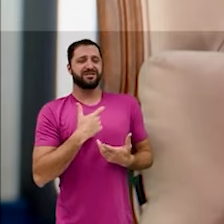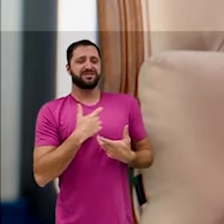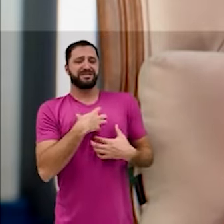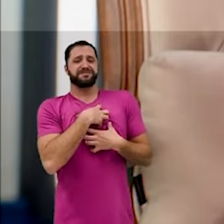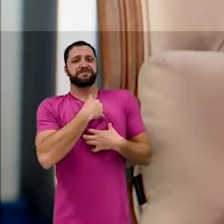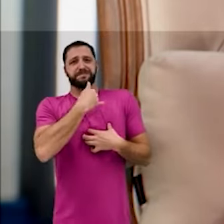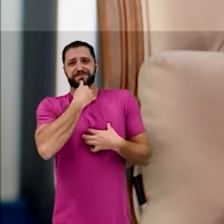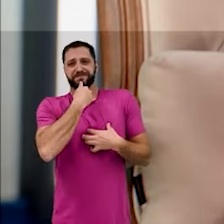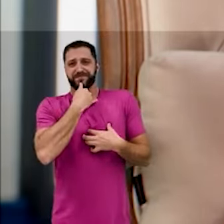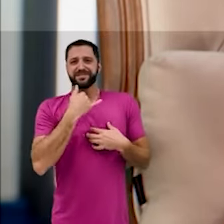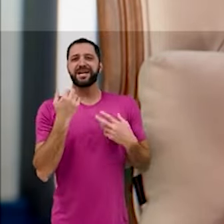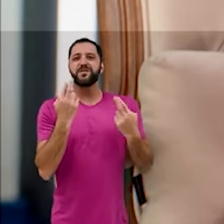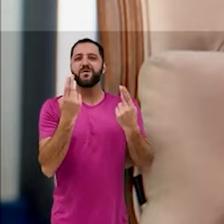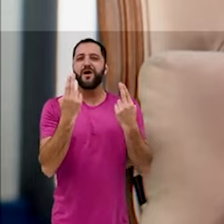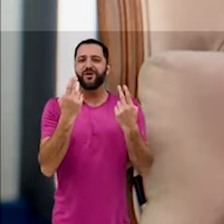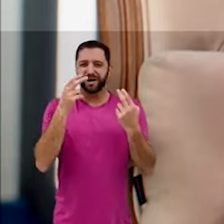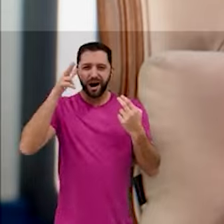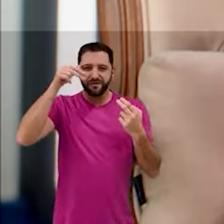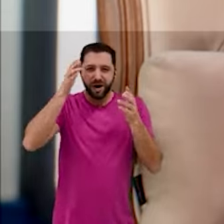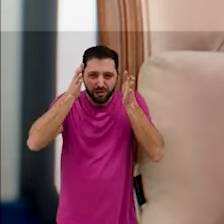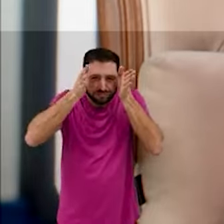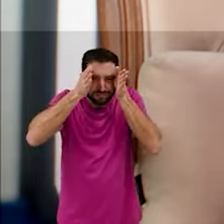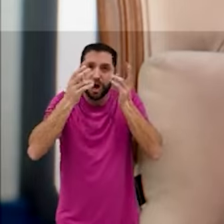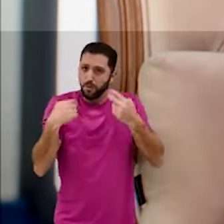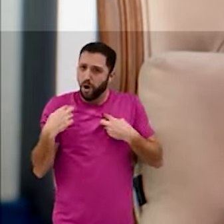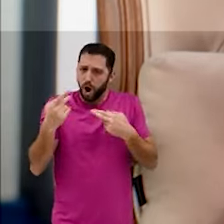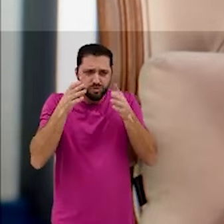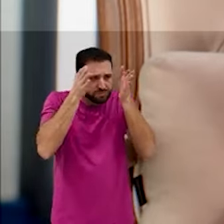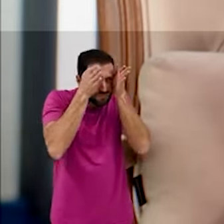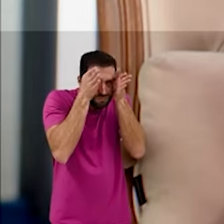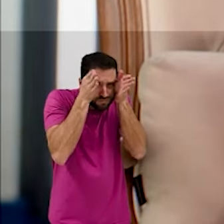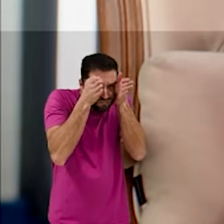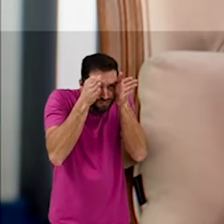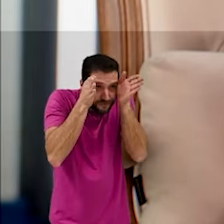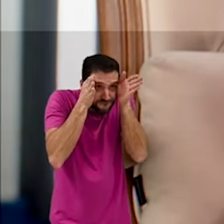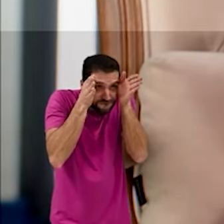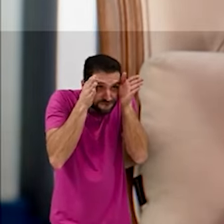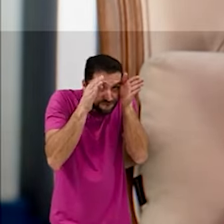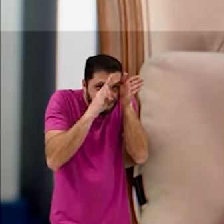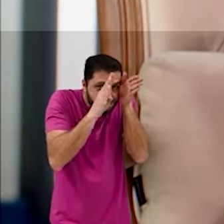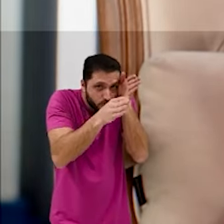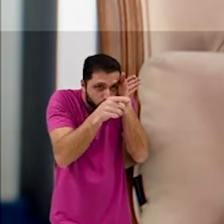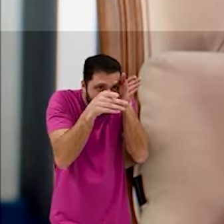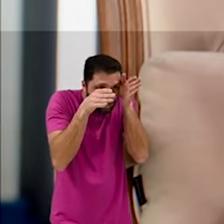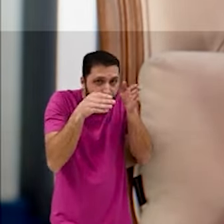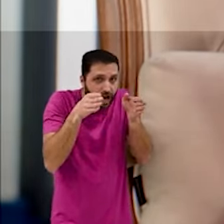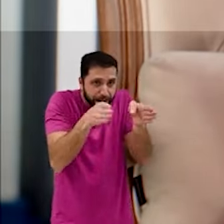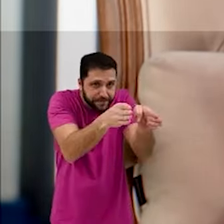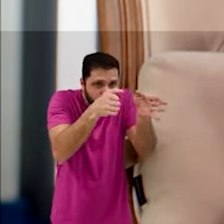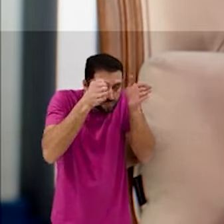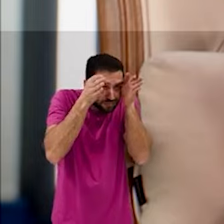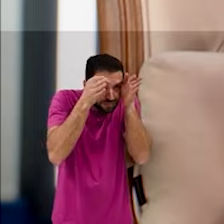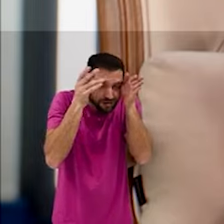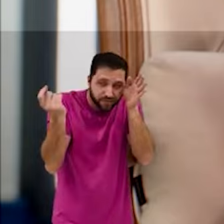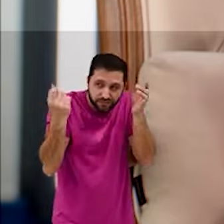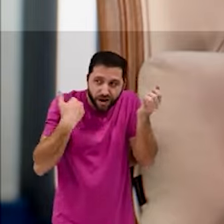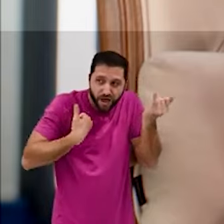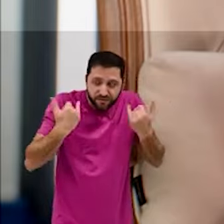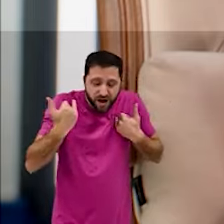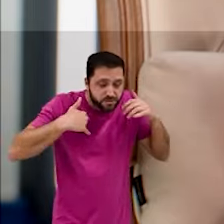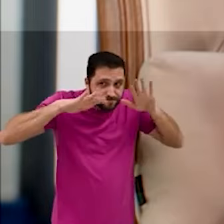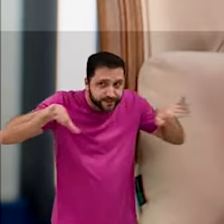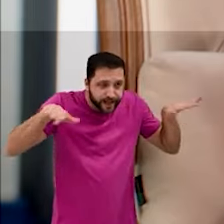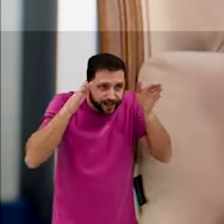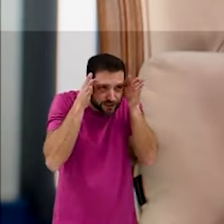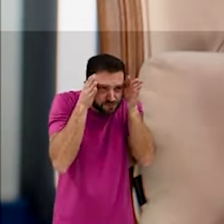eu coloquei o futebol cabresto de cavalo, olhei para frente e falei, esse é o meu caminho, é aqui que eu vou seguir. E não olhei para mais ninguém,